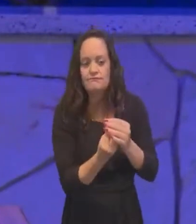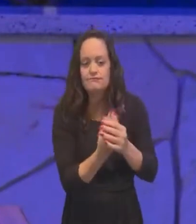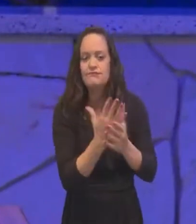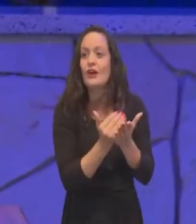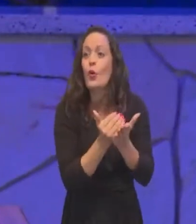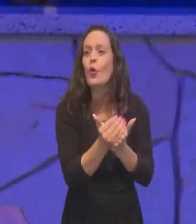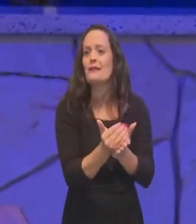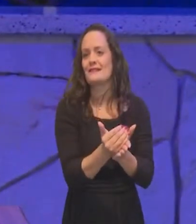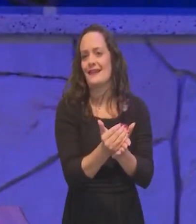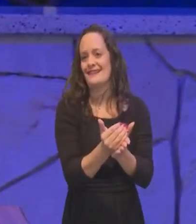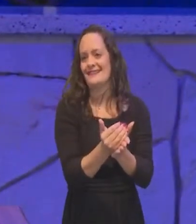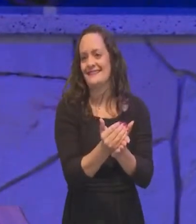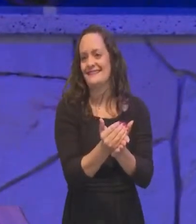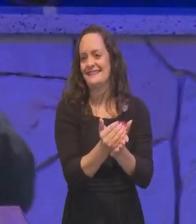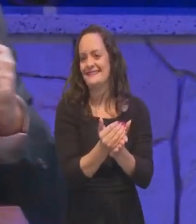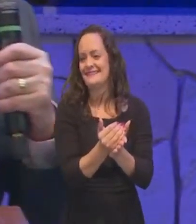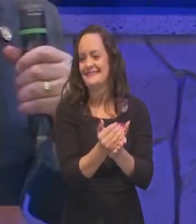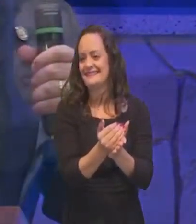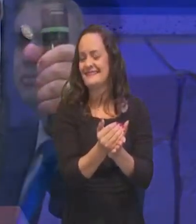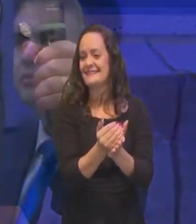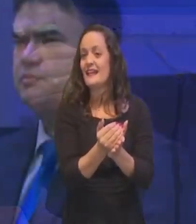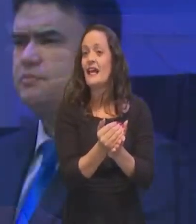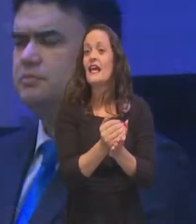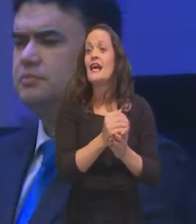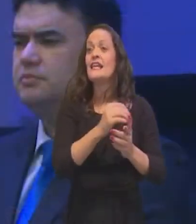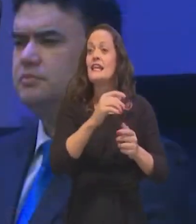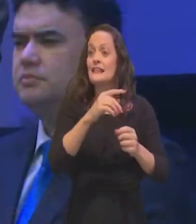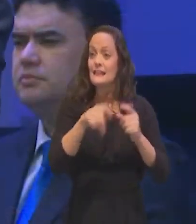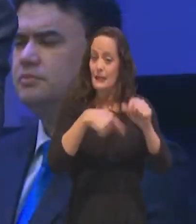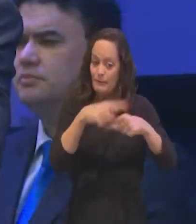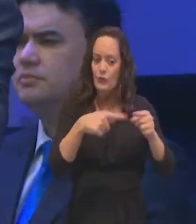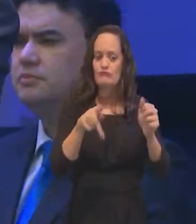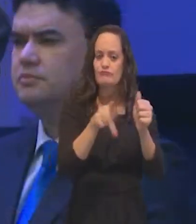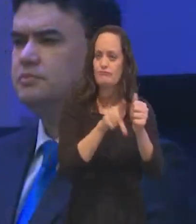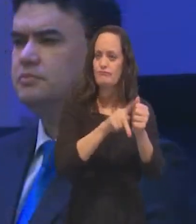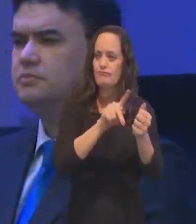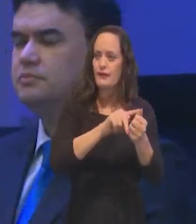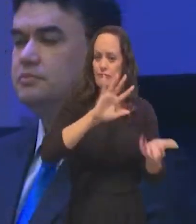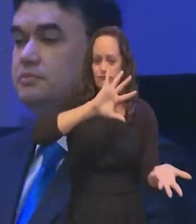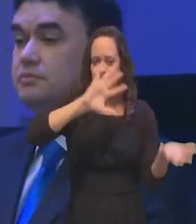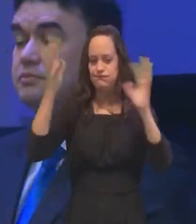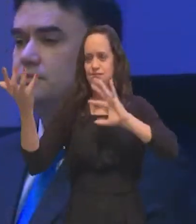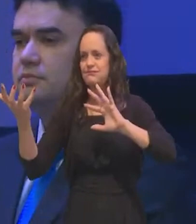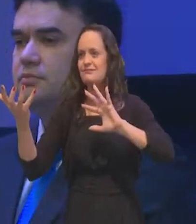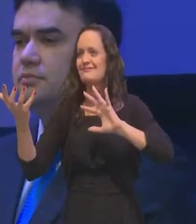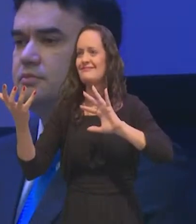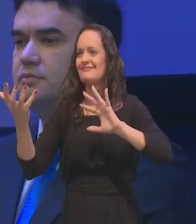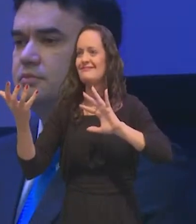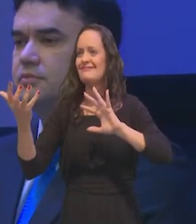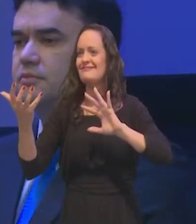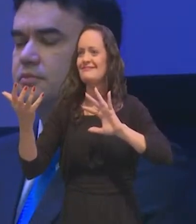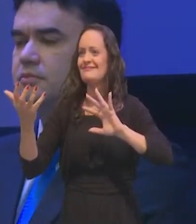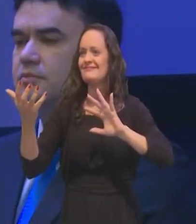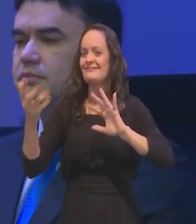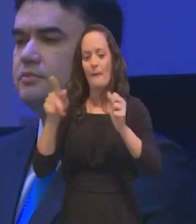E o Pedro de Atos 2 é um Pedro completamente diferente daquele Pedro que caminha com Jesus durante os 3